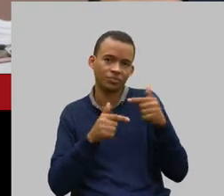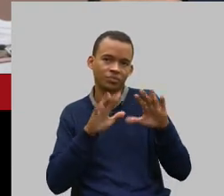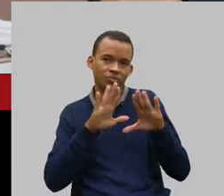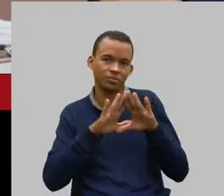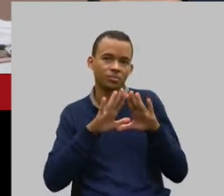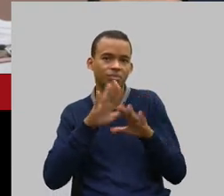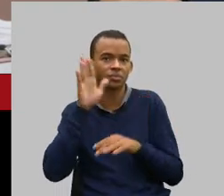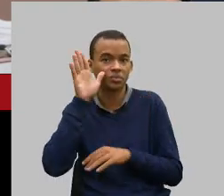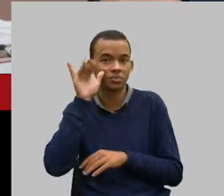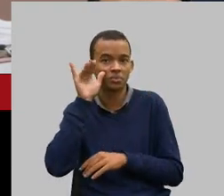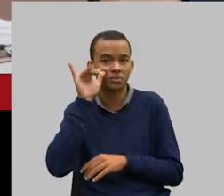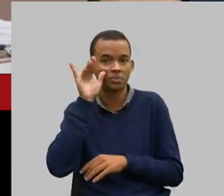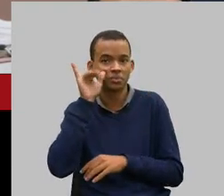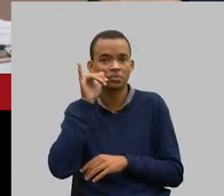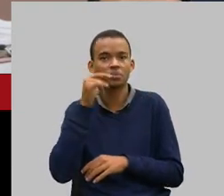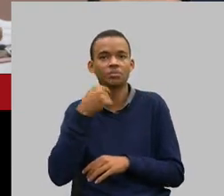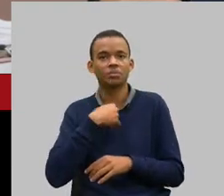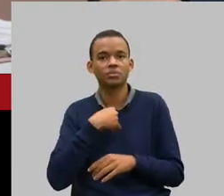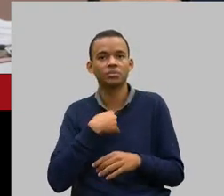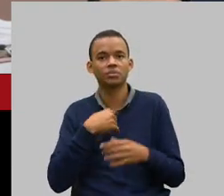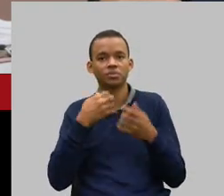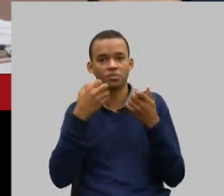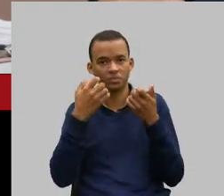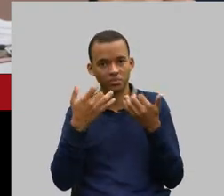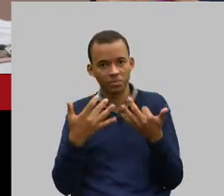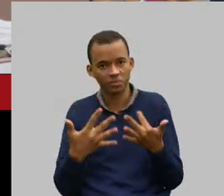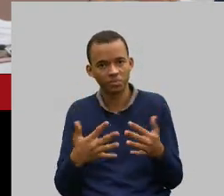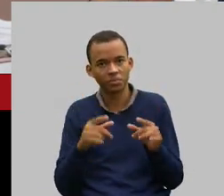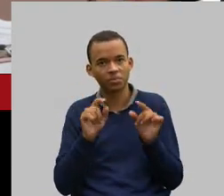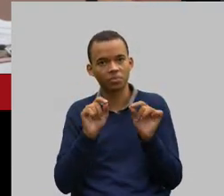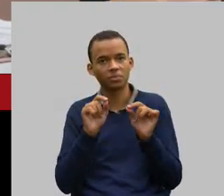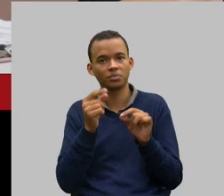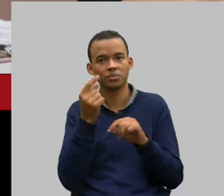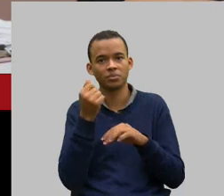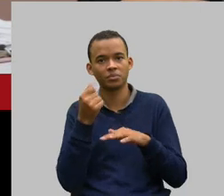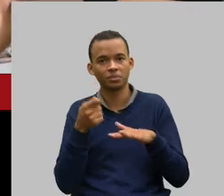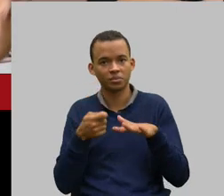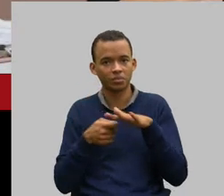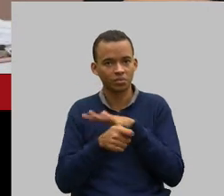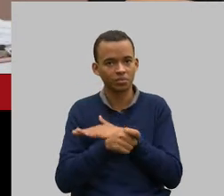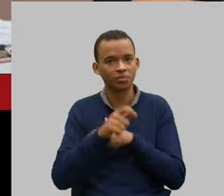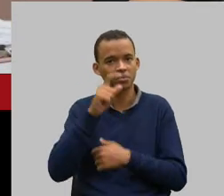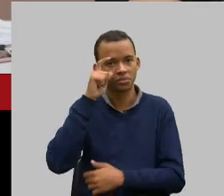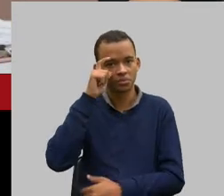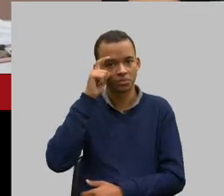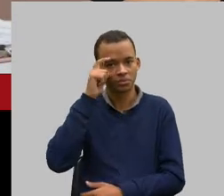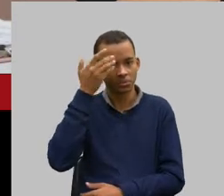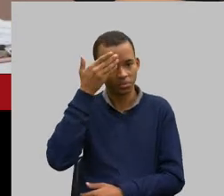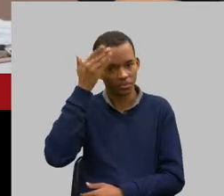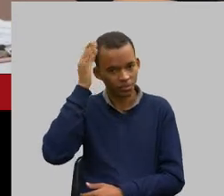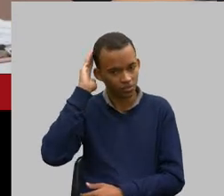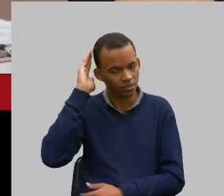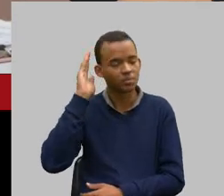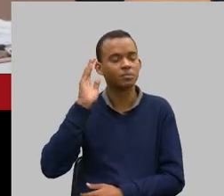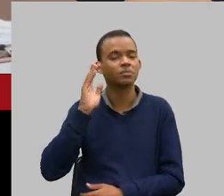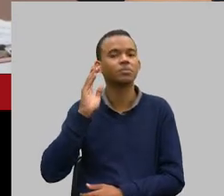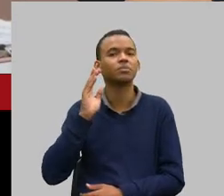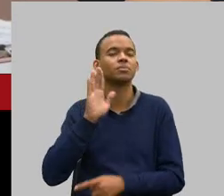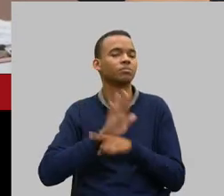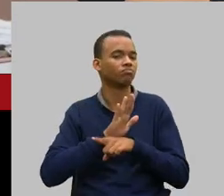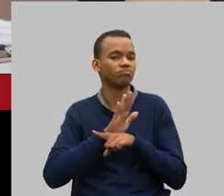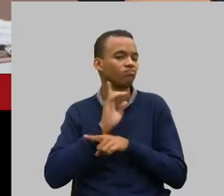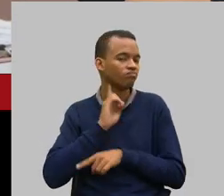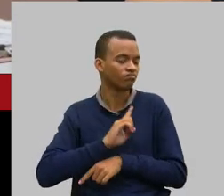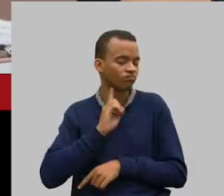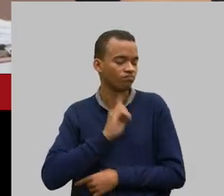assiste eu falo que é incontestável dizer dos investimentos que o governador Romeu Zema através da sua secretaria trouxe para Minas Gerais né